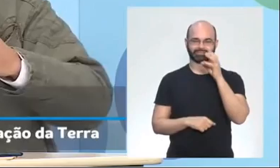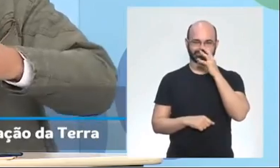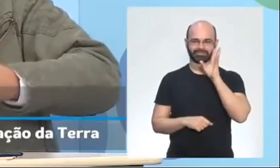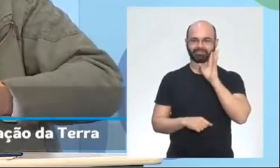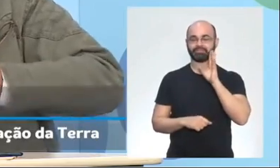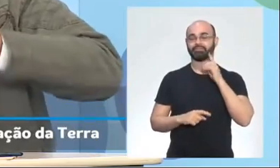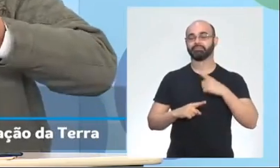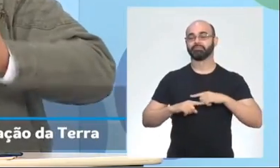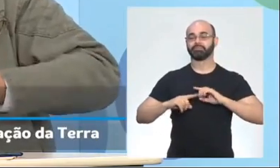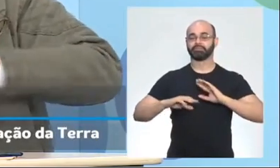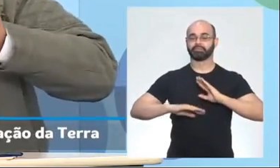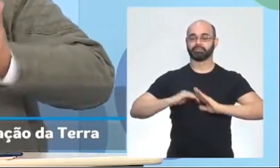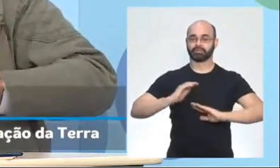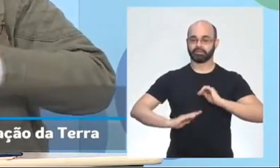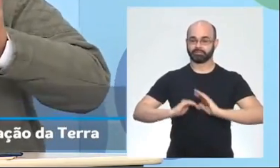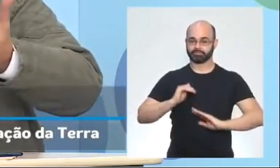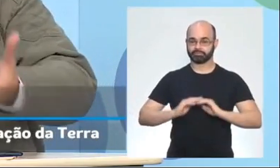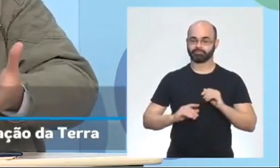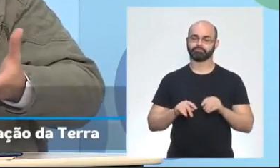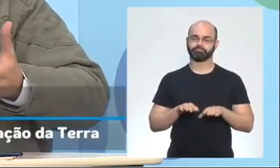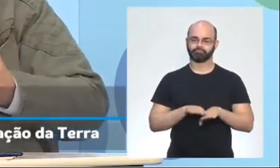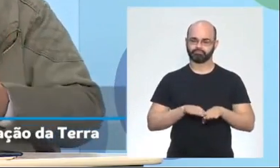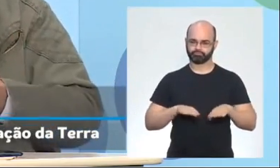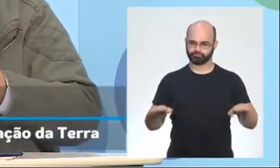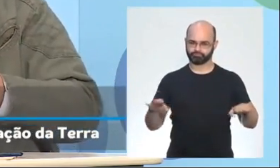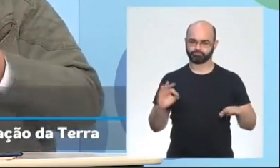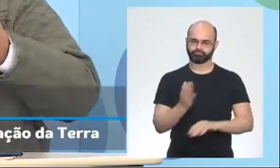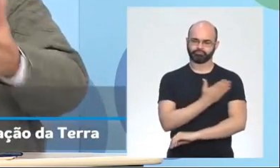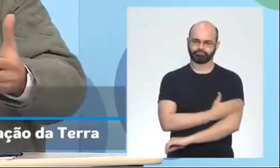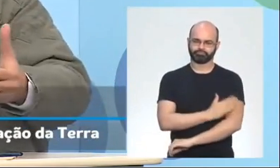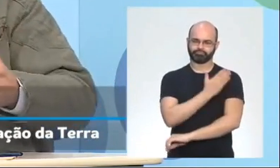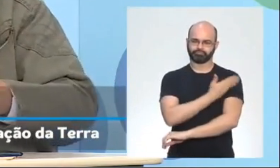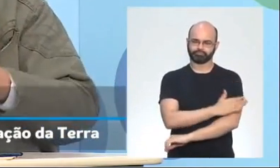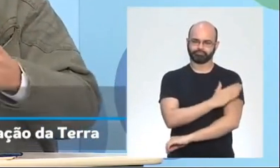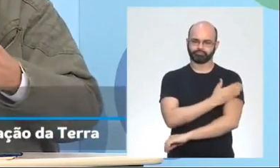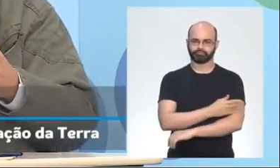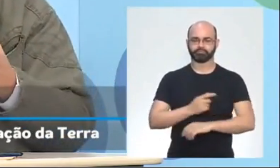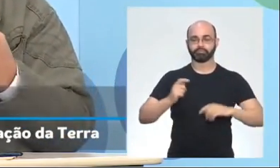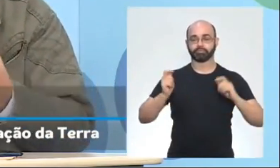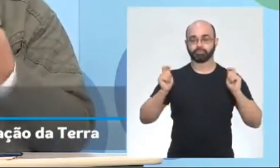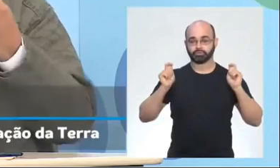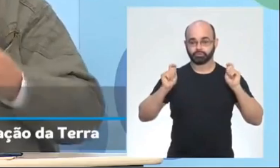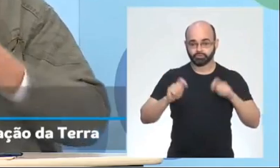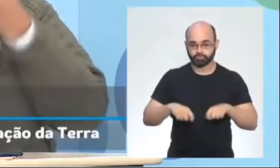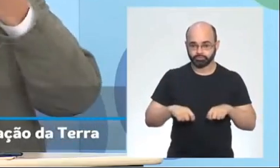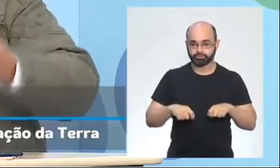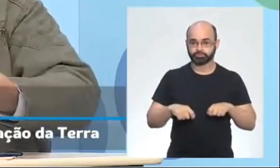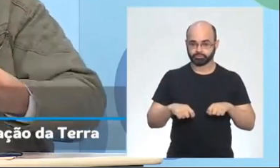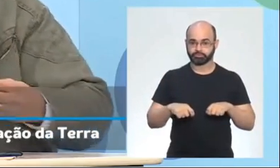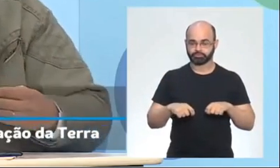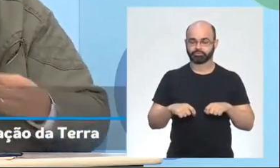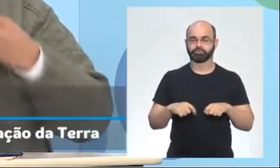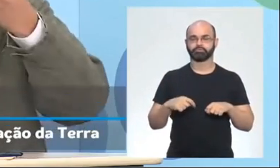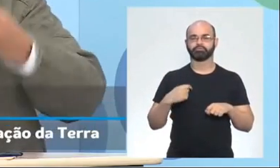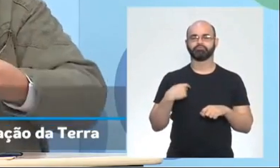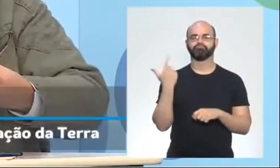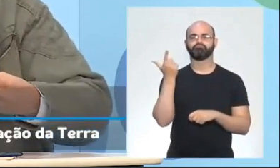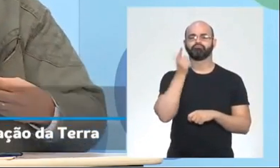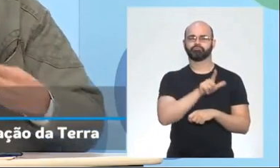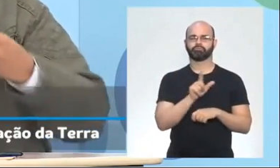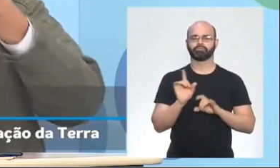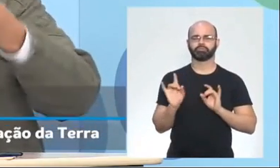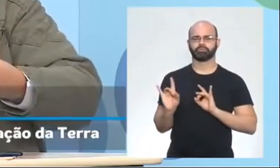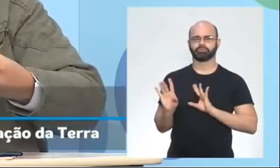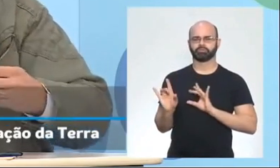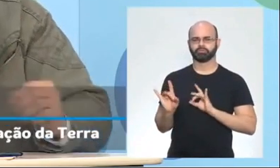o exercício sobre uma base material. A competência é quando você consegue desenvolver com